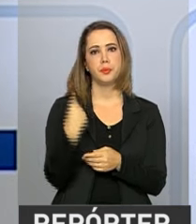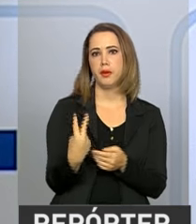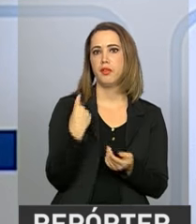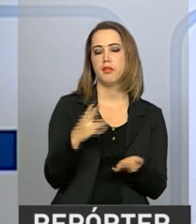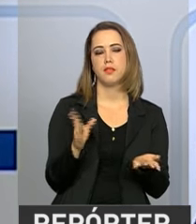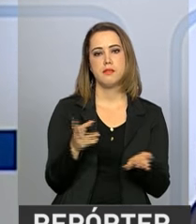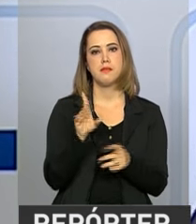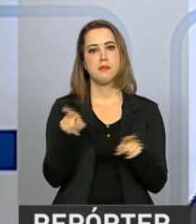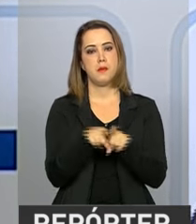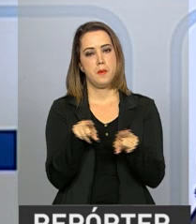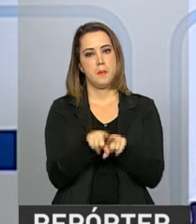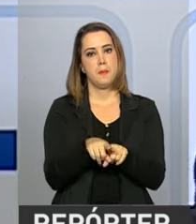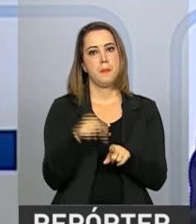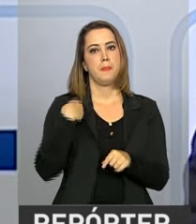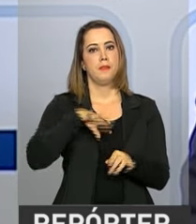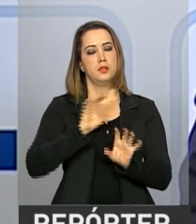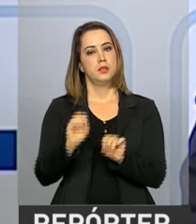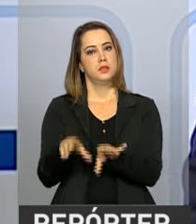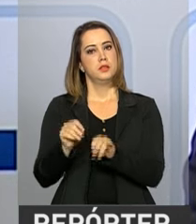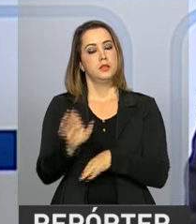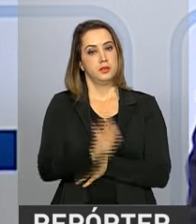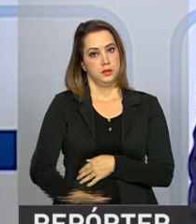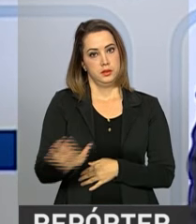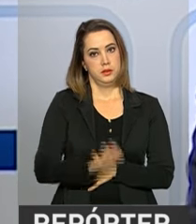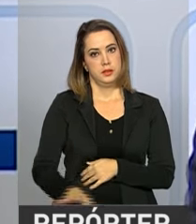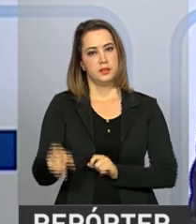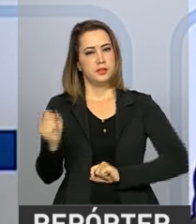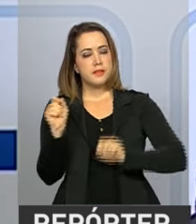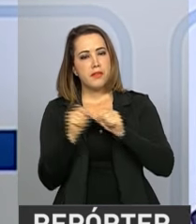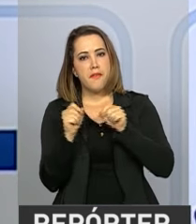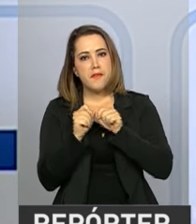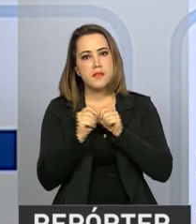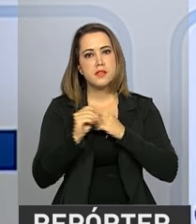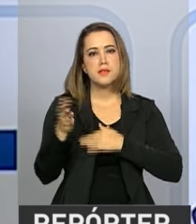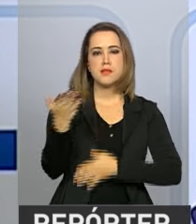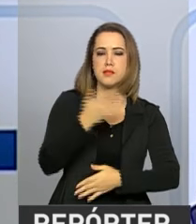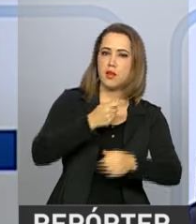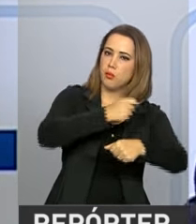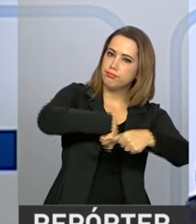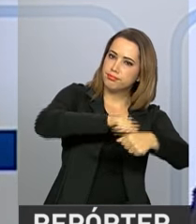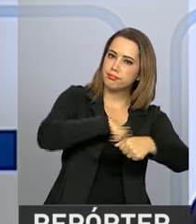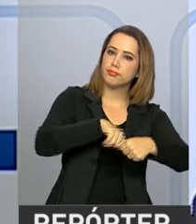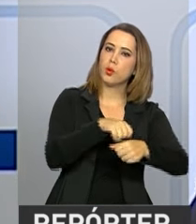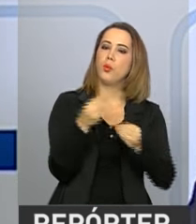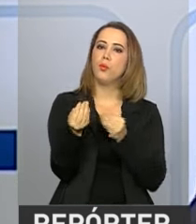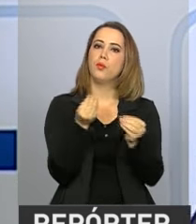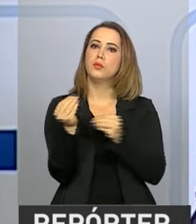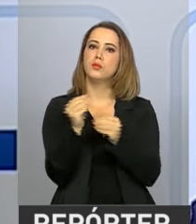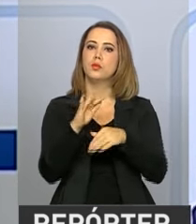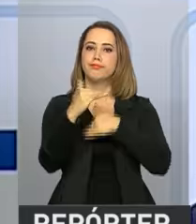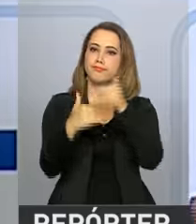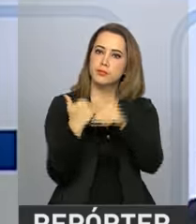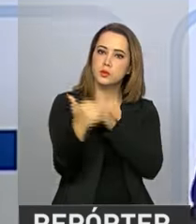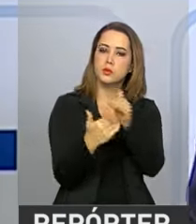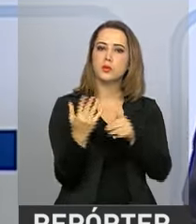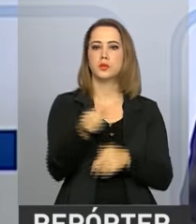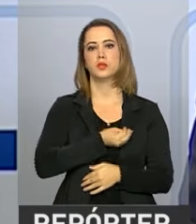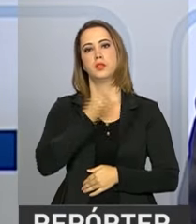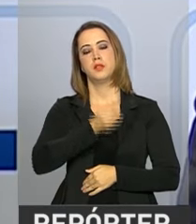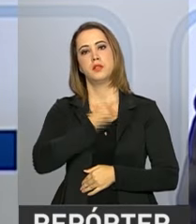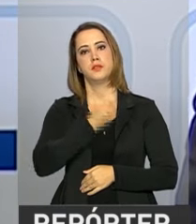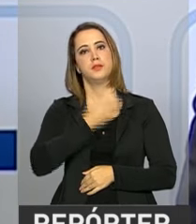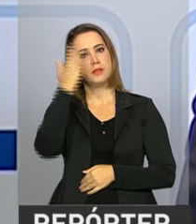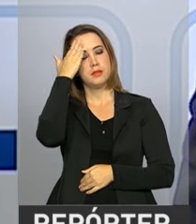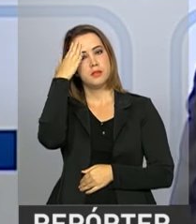também vamos ter que ensinar um pouquinho as crianças a elaborar esses alimentos para que elas ao longo da sua vida tenham a prática de